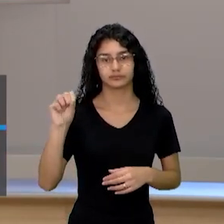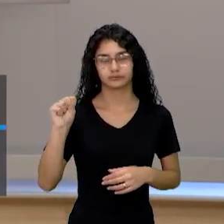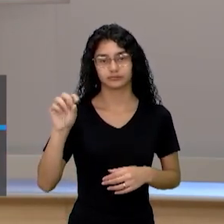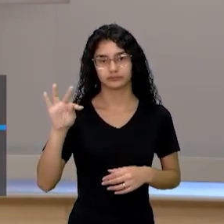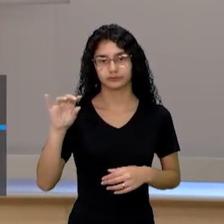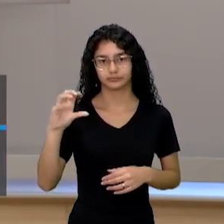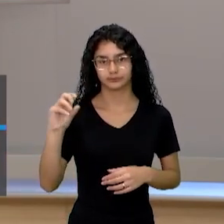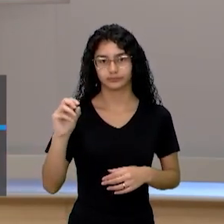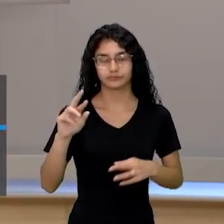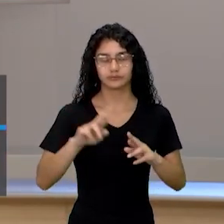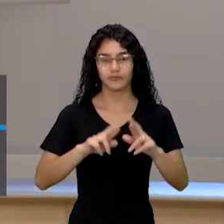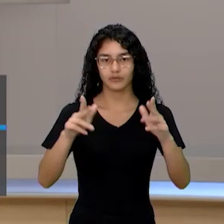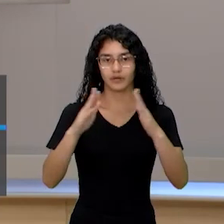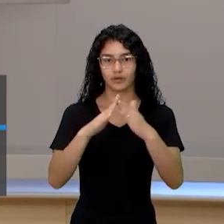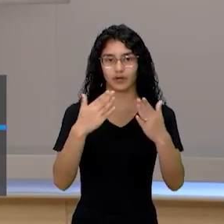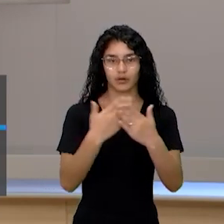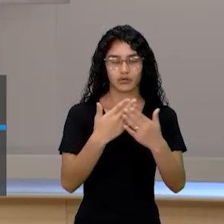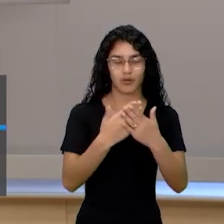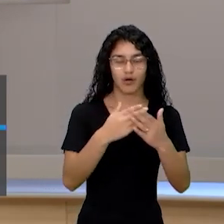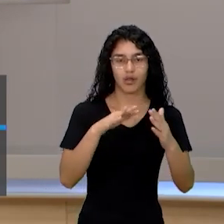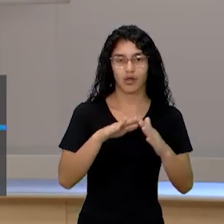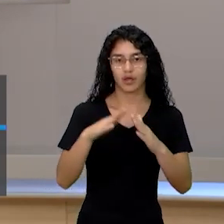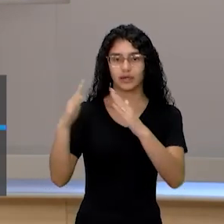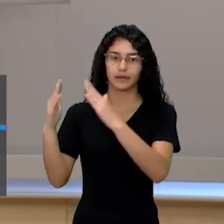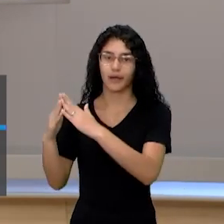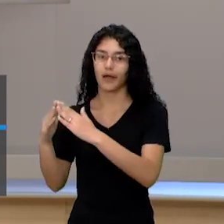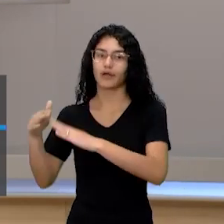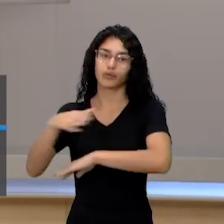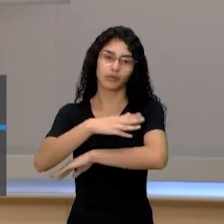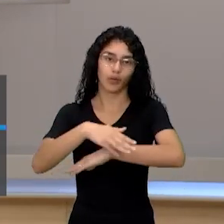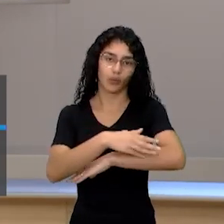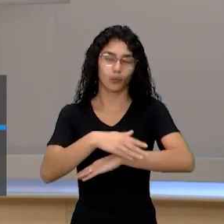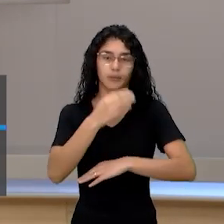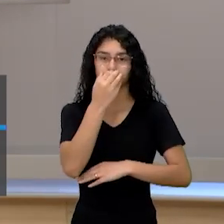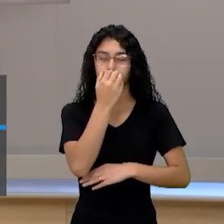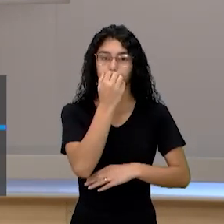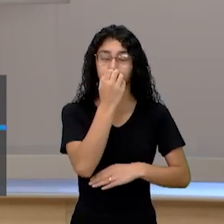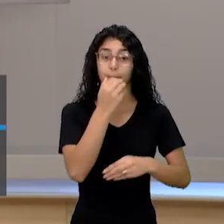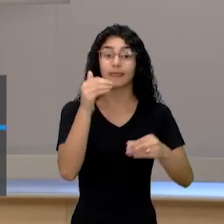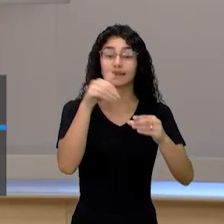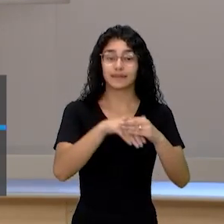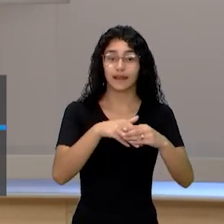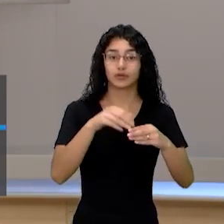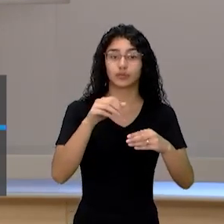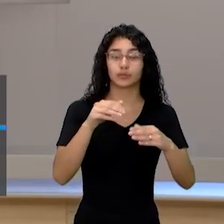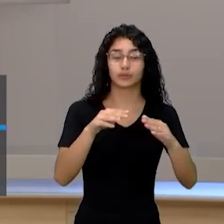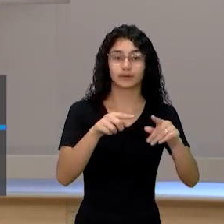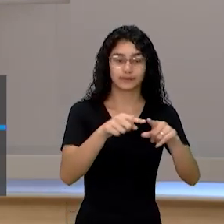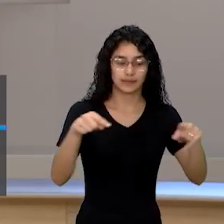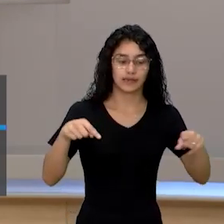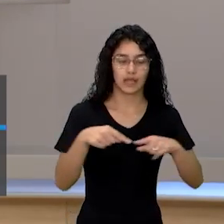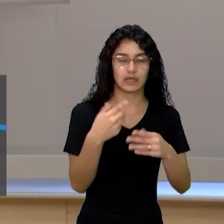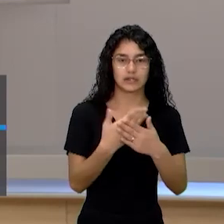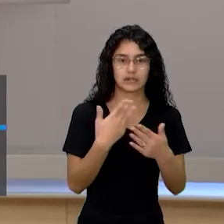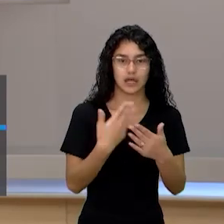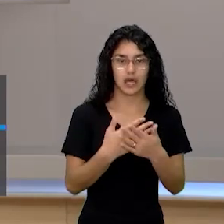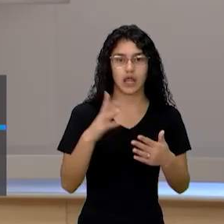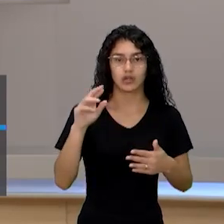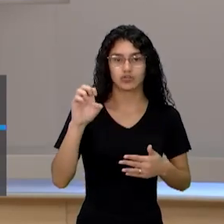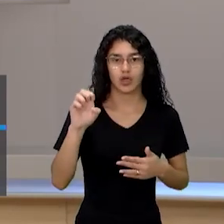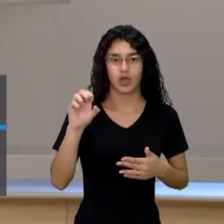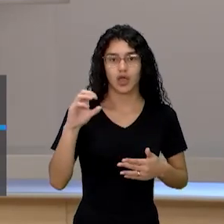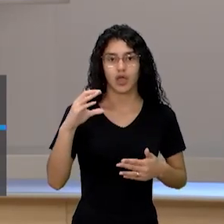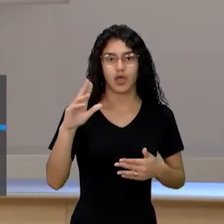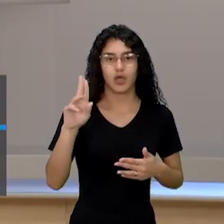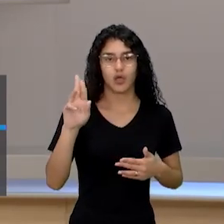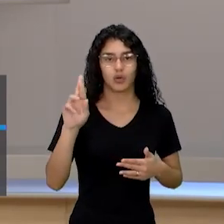estratégias pedagógicas para dentro da escola. Dentro das salas de recursos, na questão do enriquecimento curricular, que é feito na